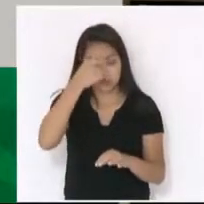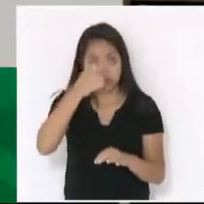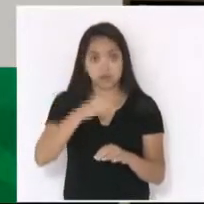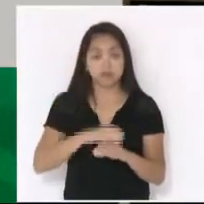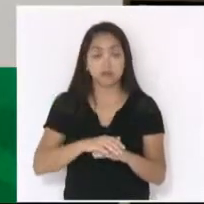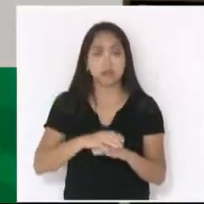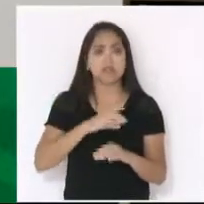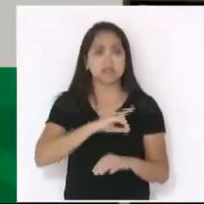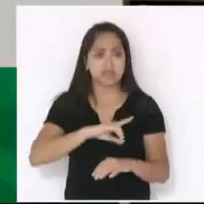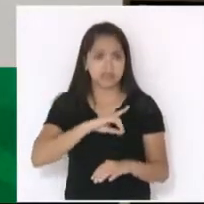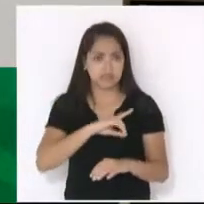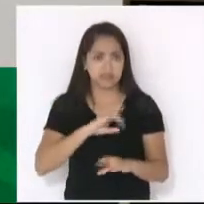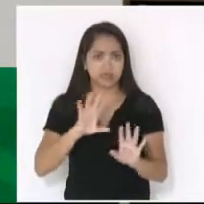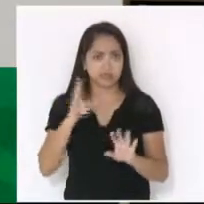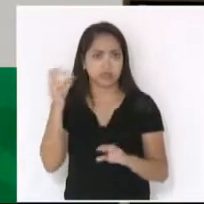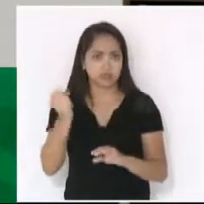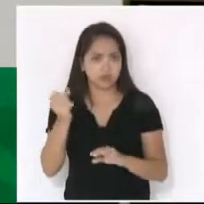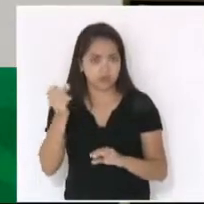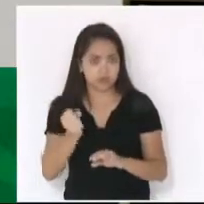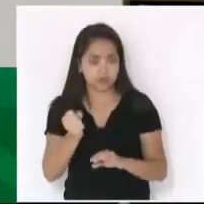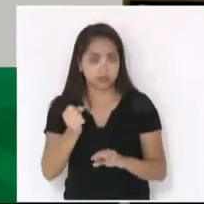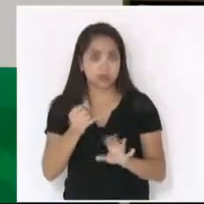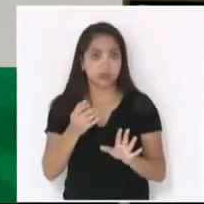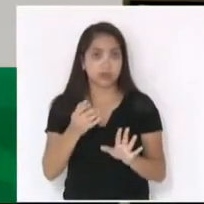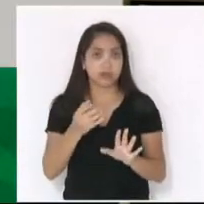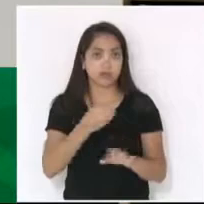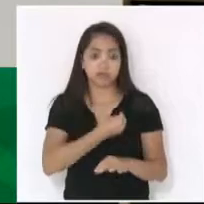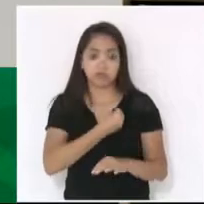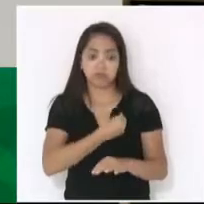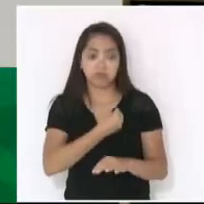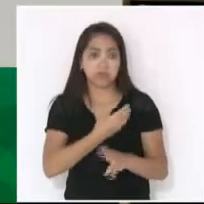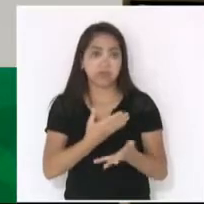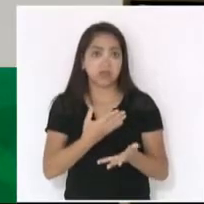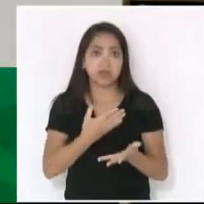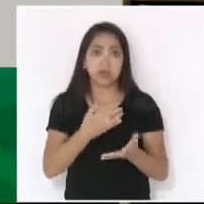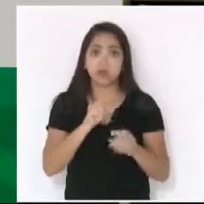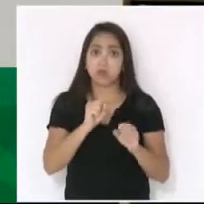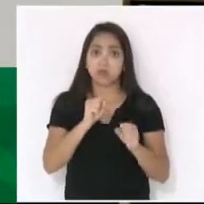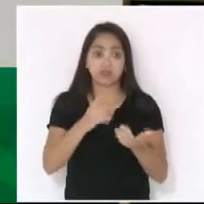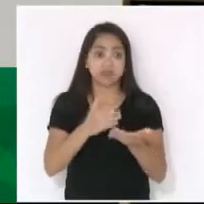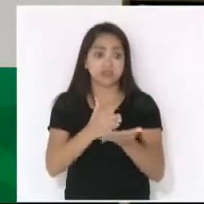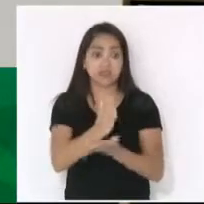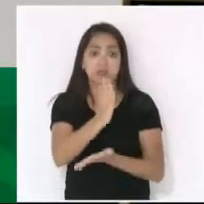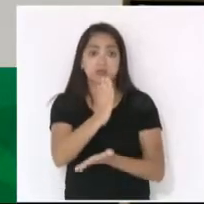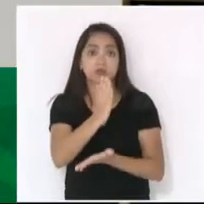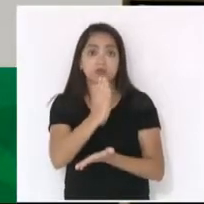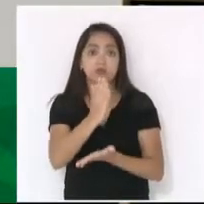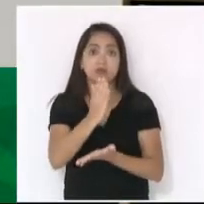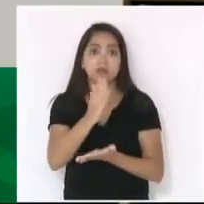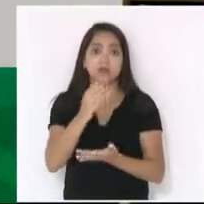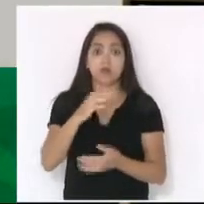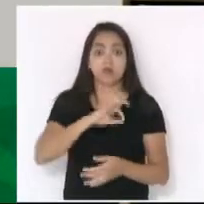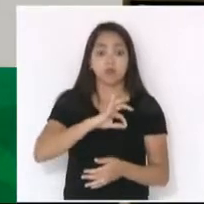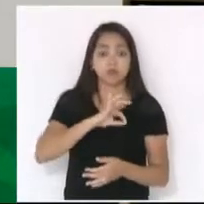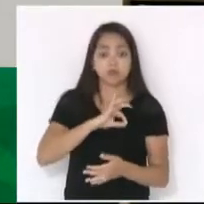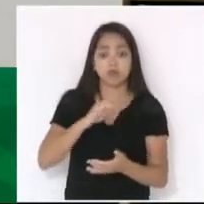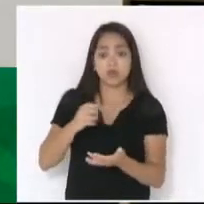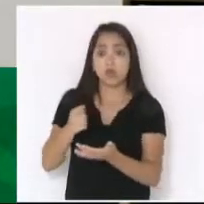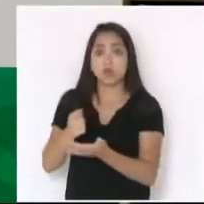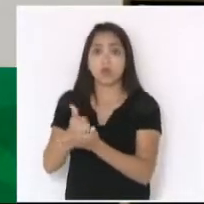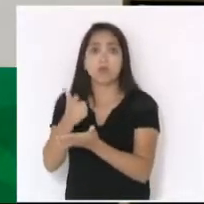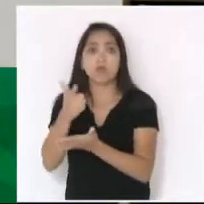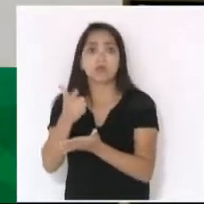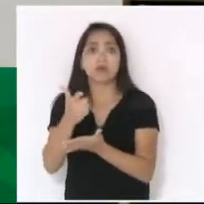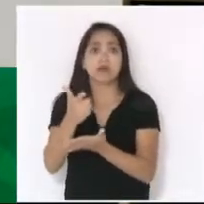carreira delegado aposentado não tivesse ali e aprovado simplesmente um policial comprar cartucho e não